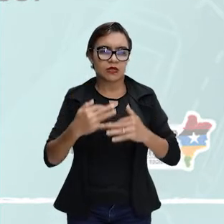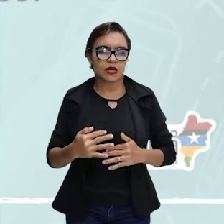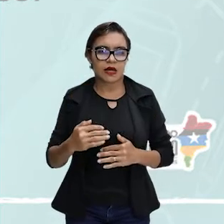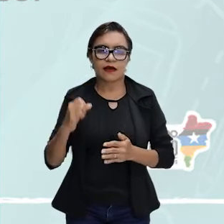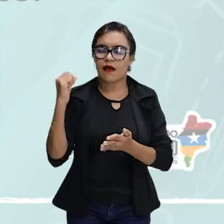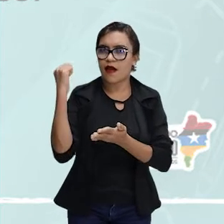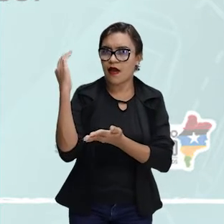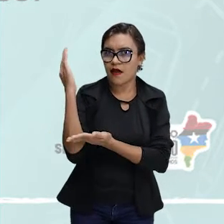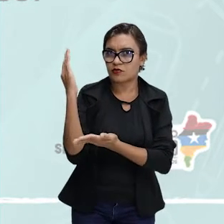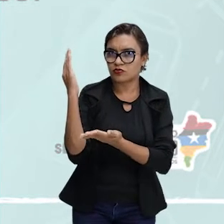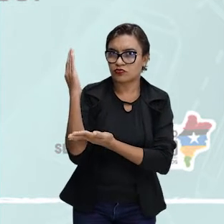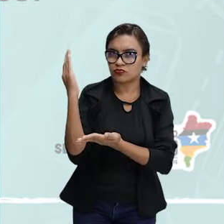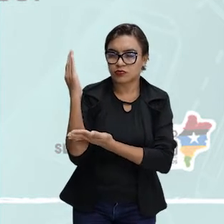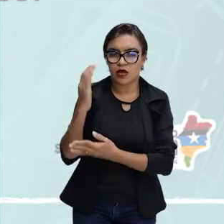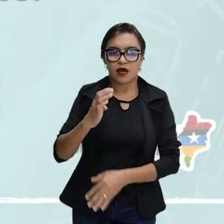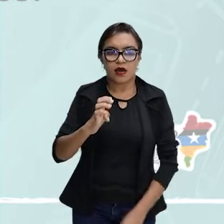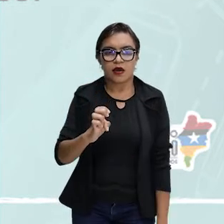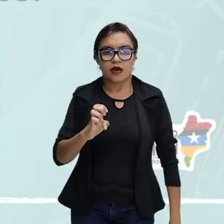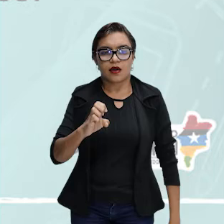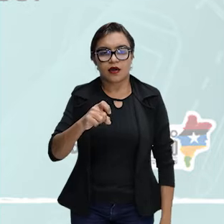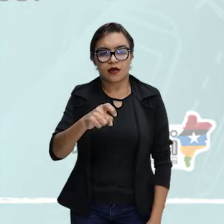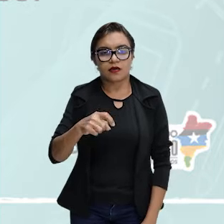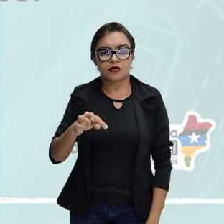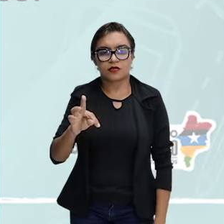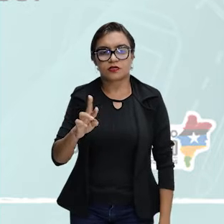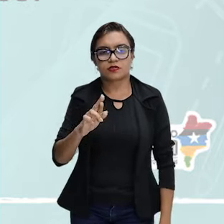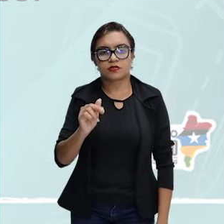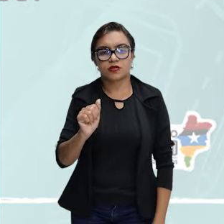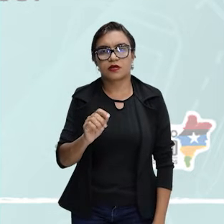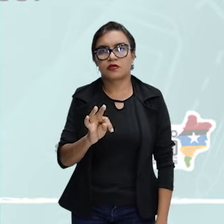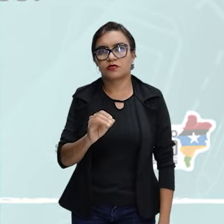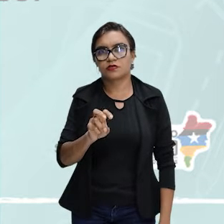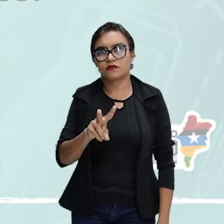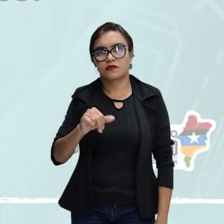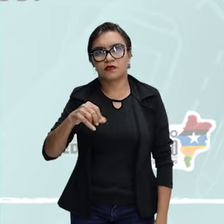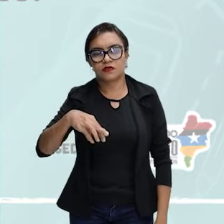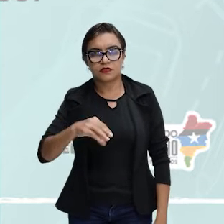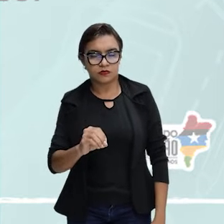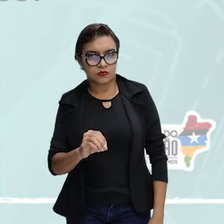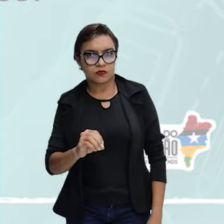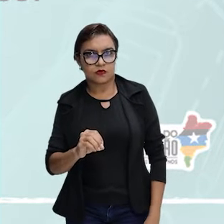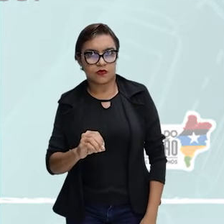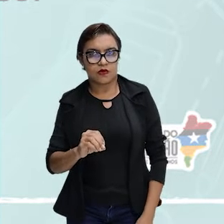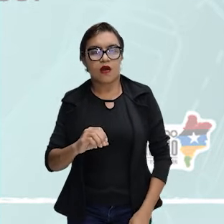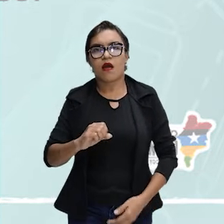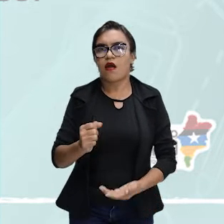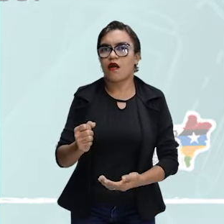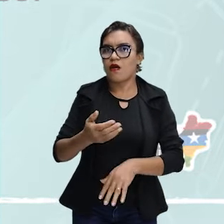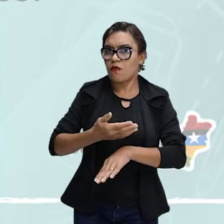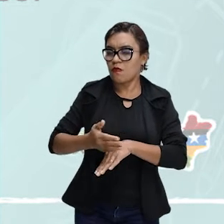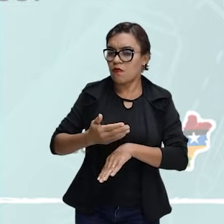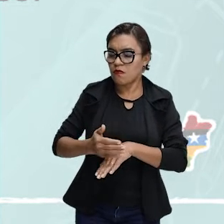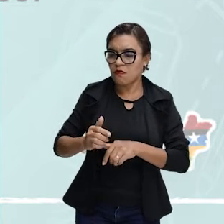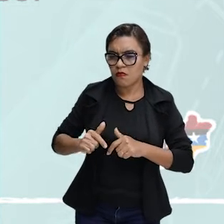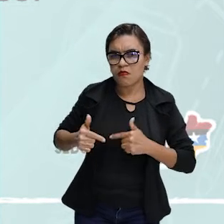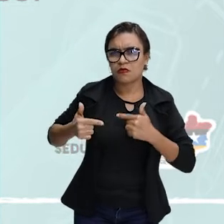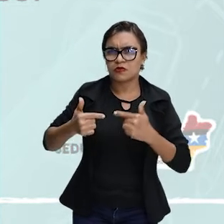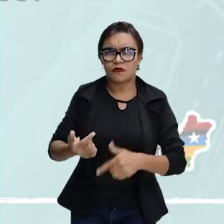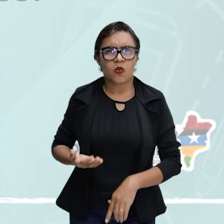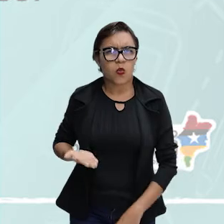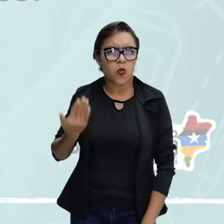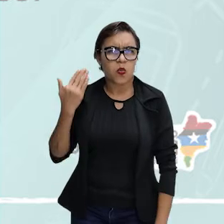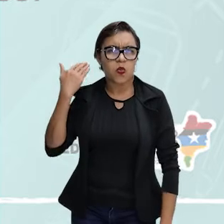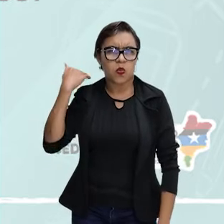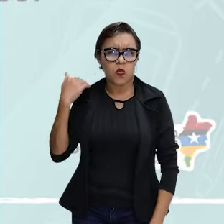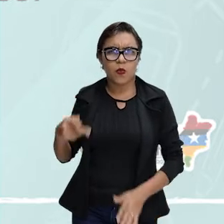extrativismo, né? Como eu disse para vocês no início da nossa aula, é considerada aí uma das atividades mais antigas da história. Ela é caracterizada